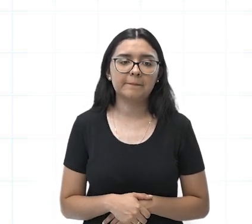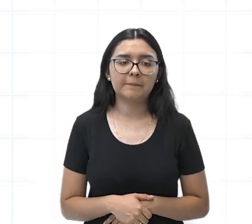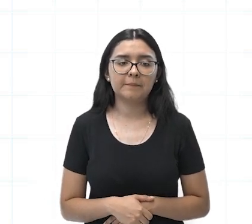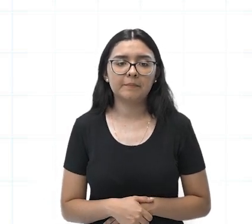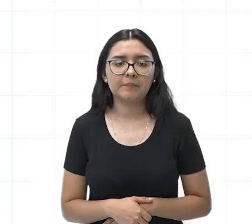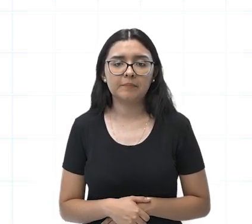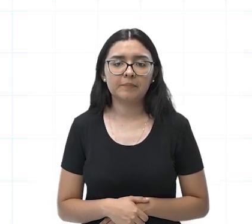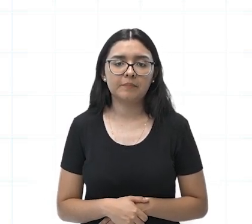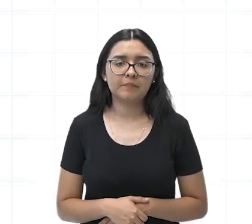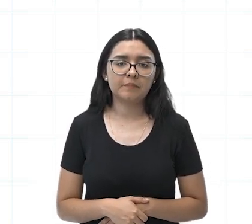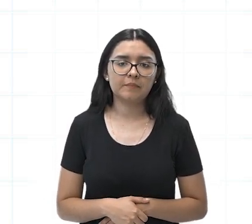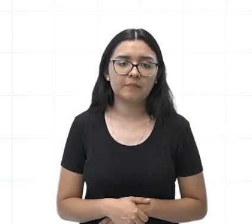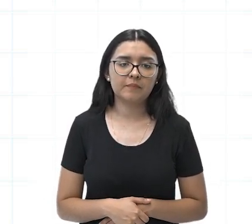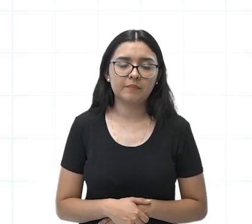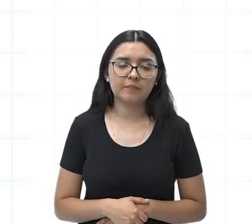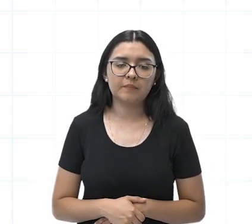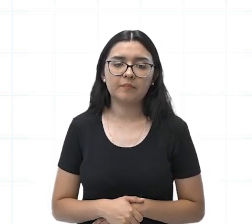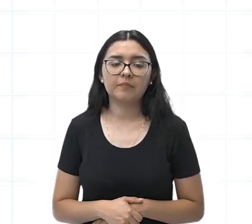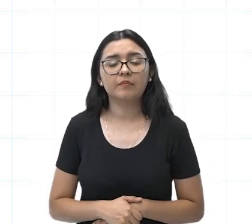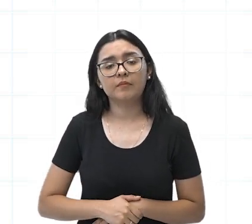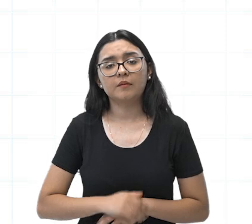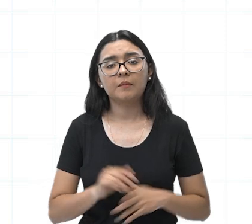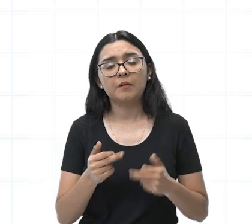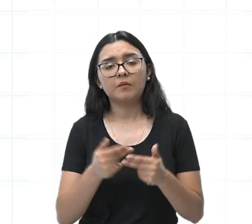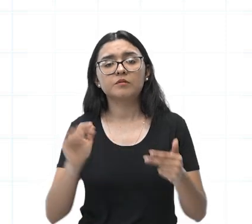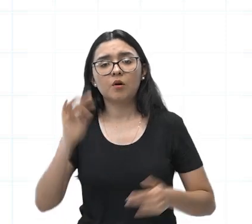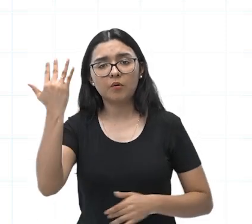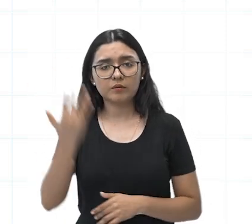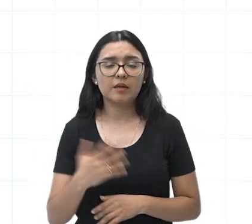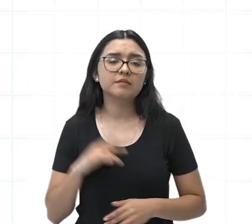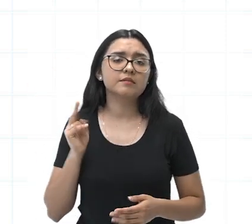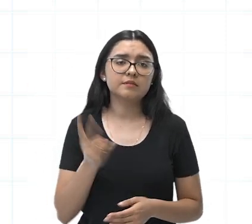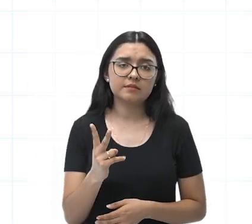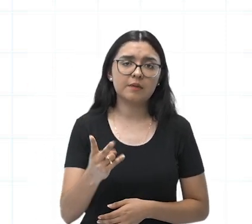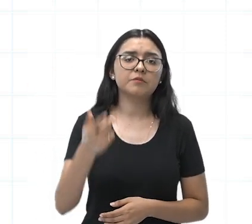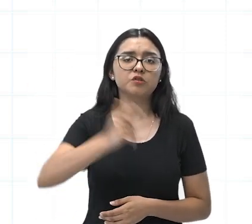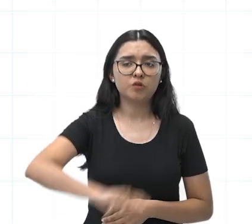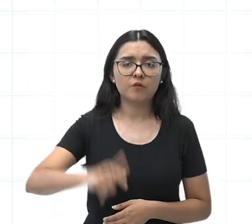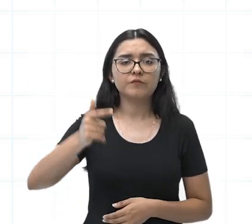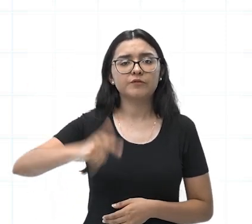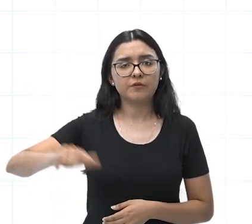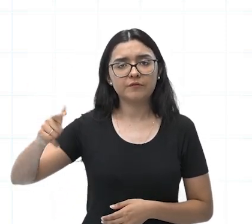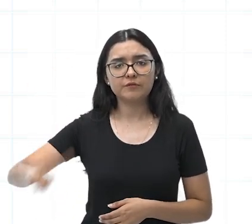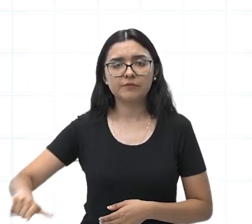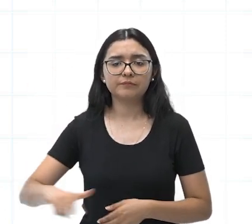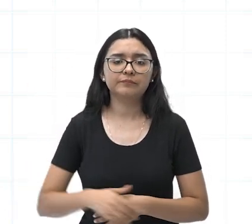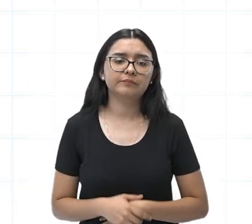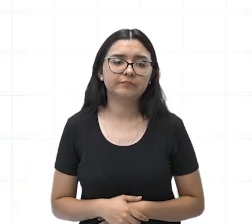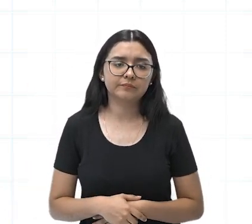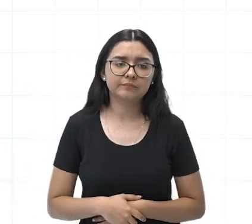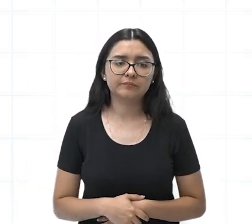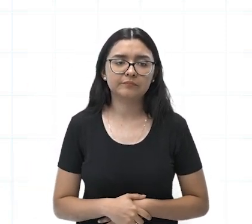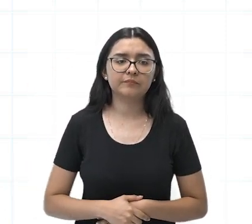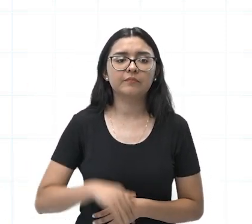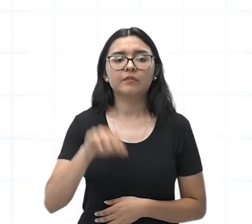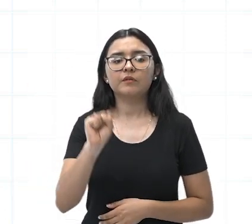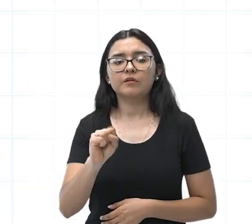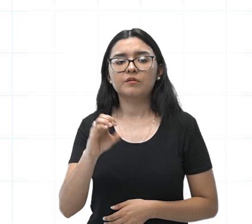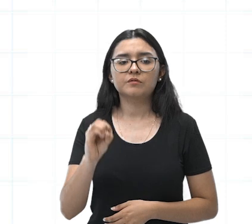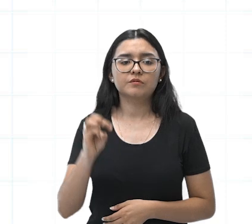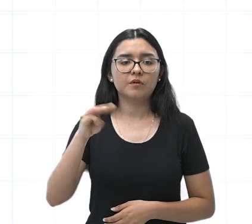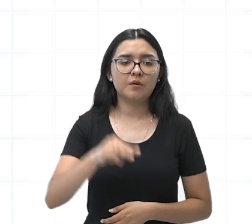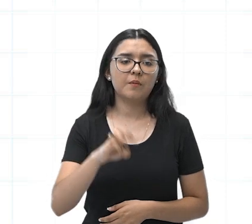comumente. Happening many times, ou seja, algo que acontece muitas vezes, né? Com frequência, frequentemente.